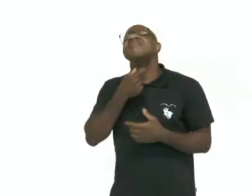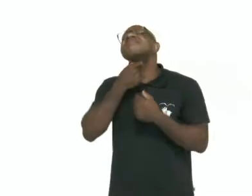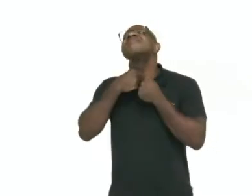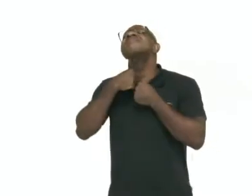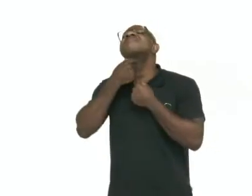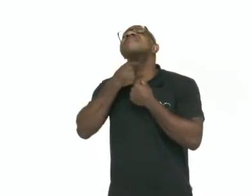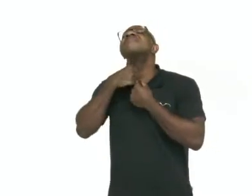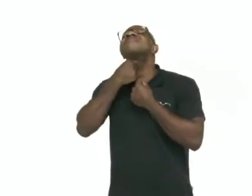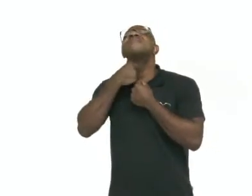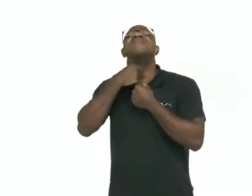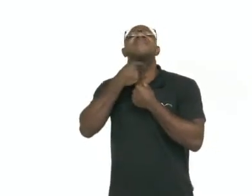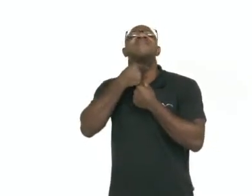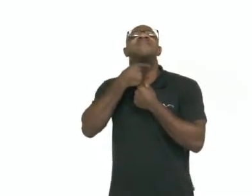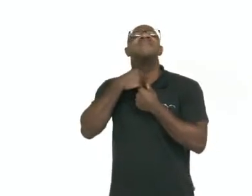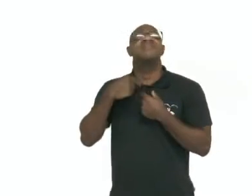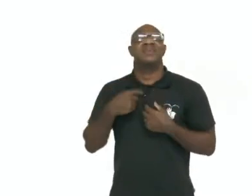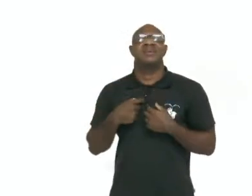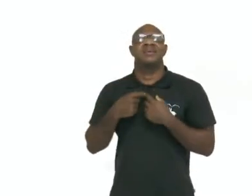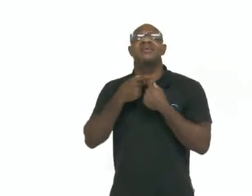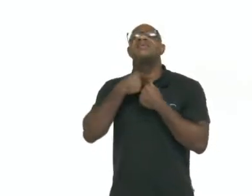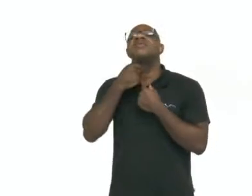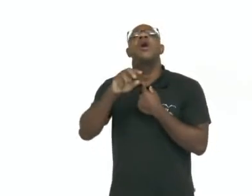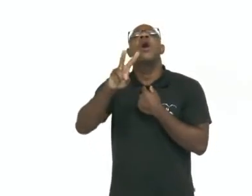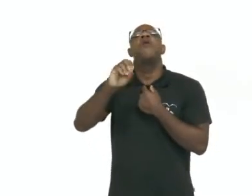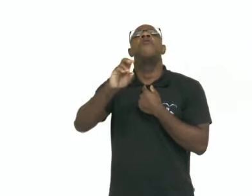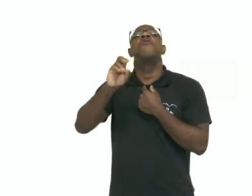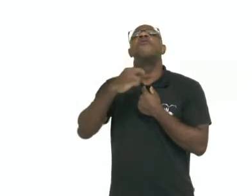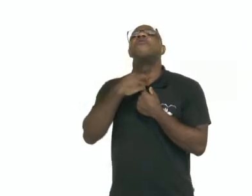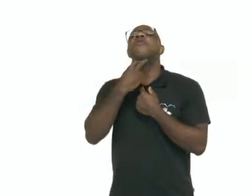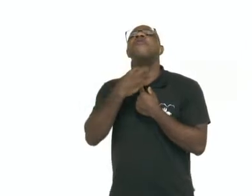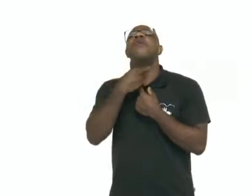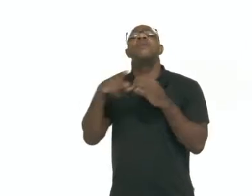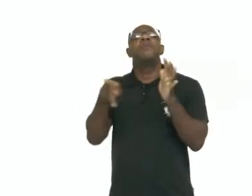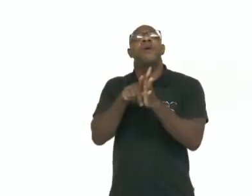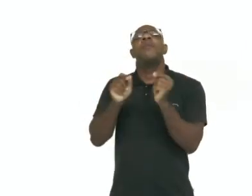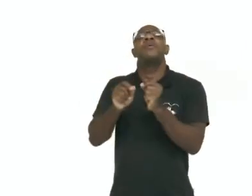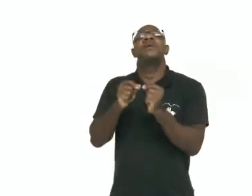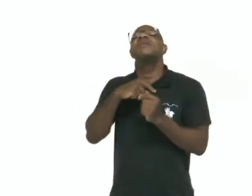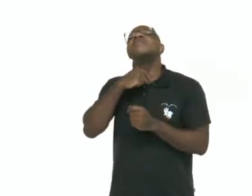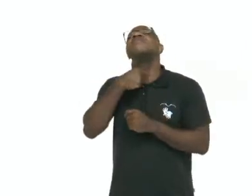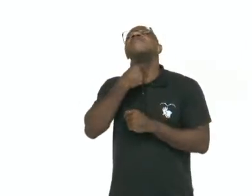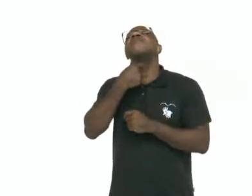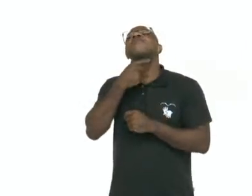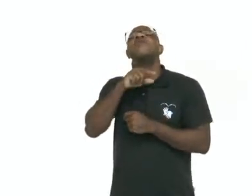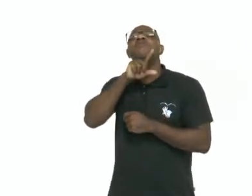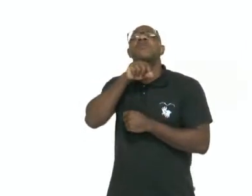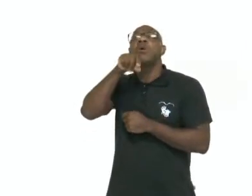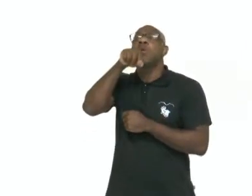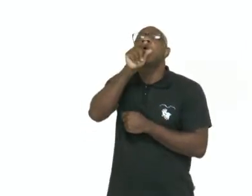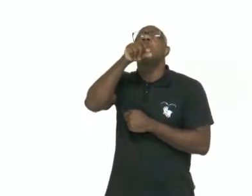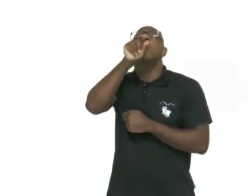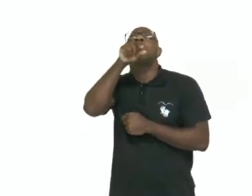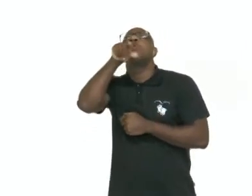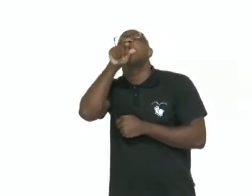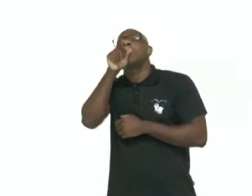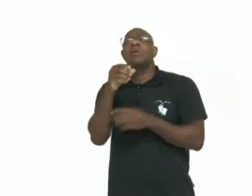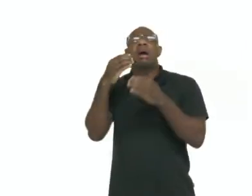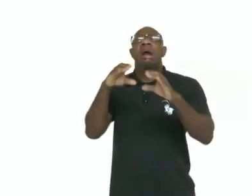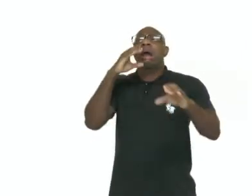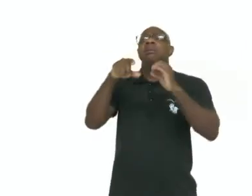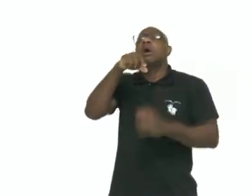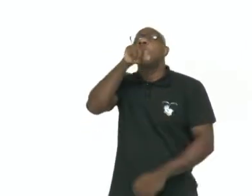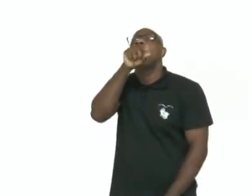está mostrando aqui então o órgão vocal, né, das aves. E para que serve, professora? O canto só